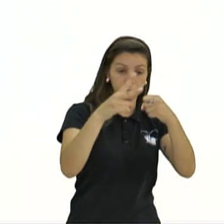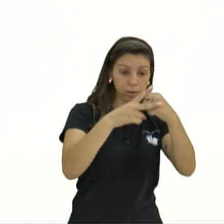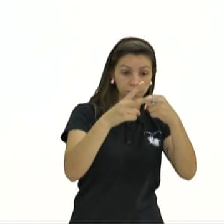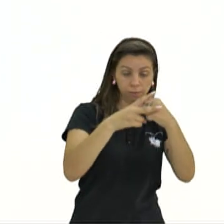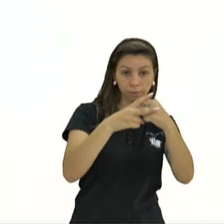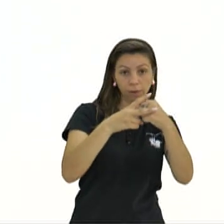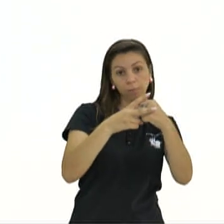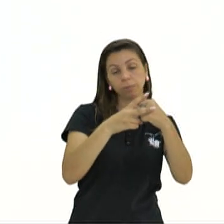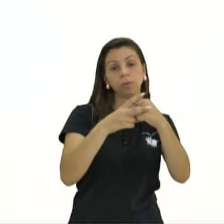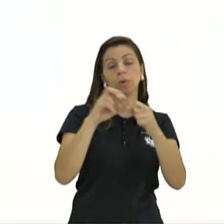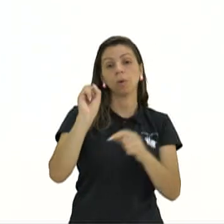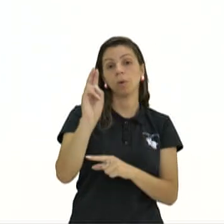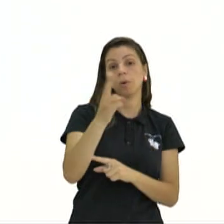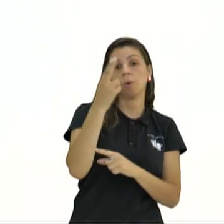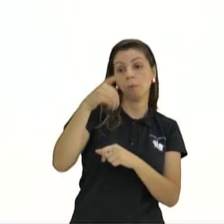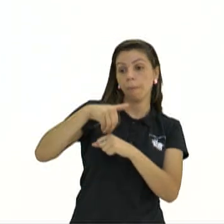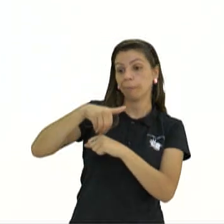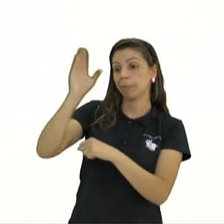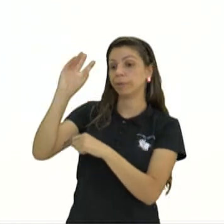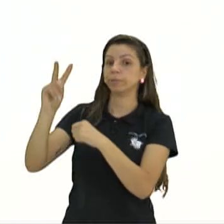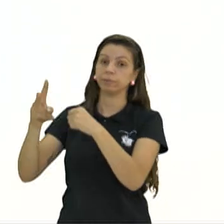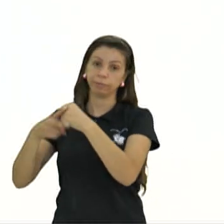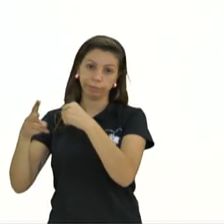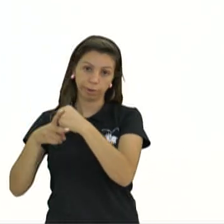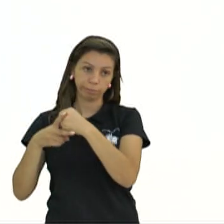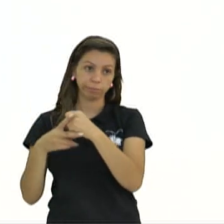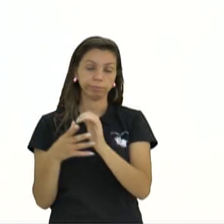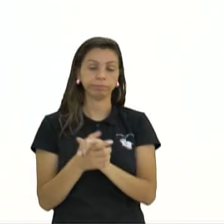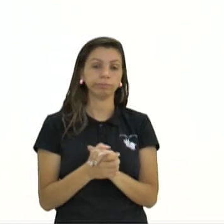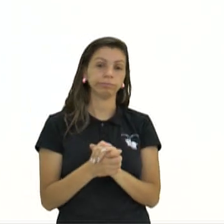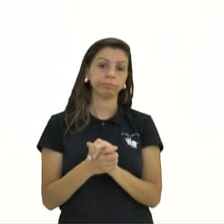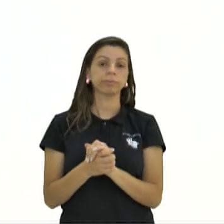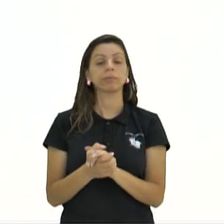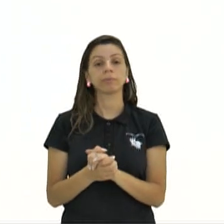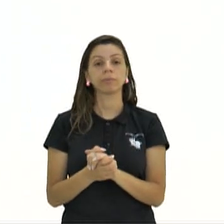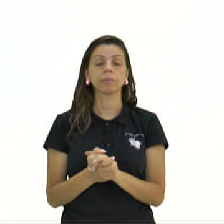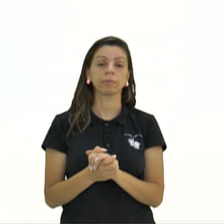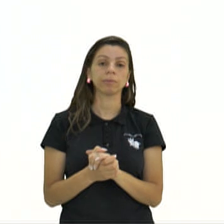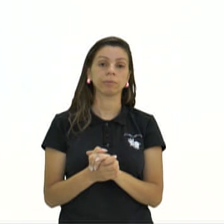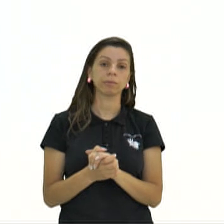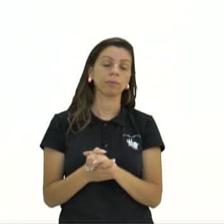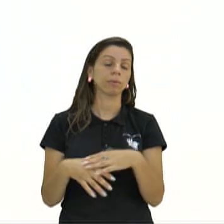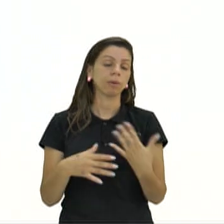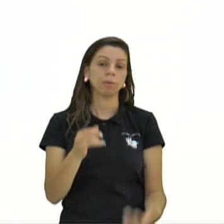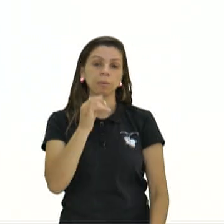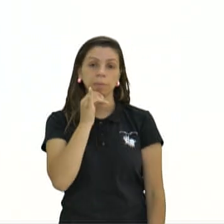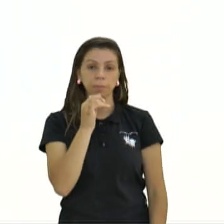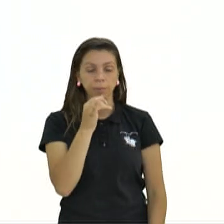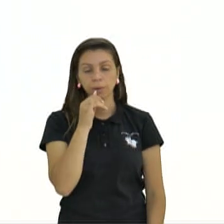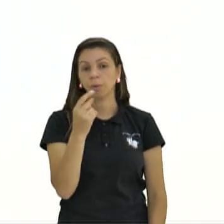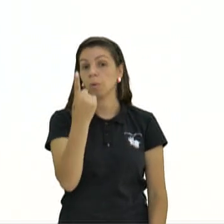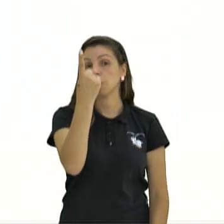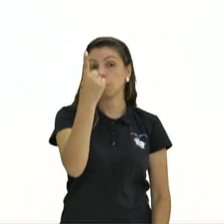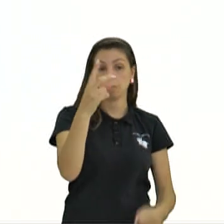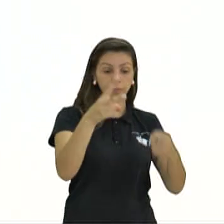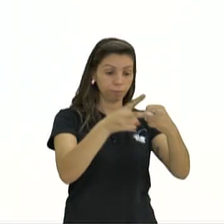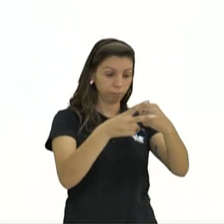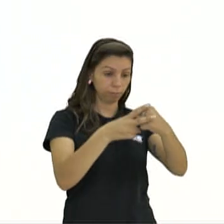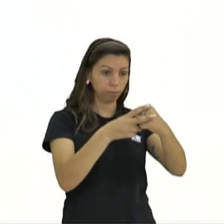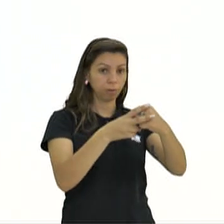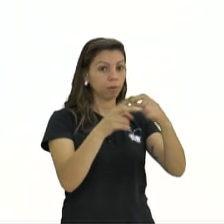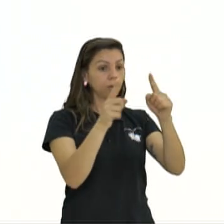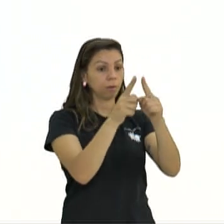ou seja, de construções que contêm um ou mais verbo forma verbal. Quando contém apenas um verbo, é chamado de